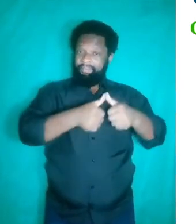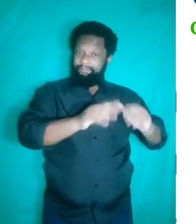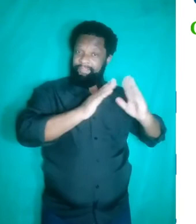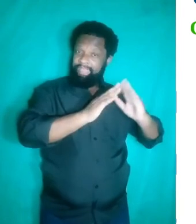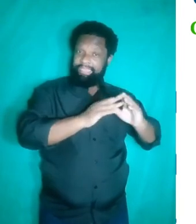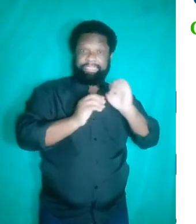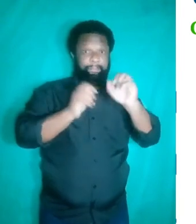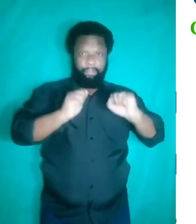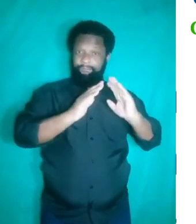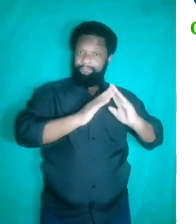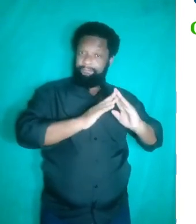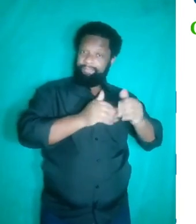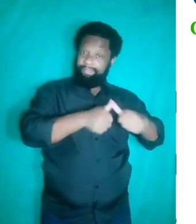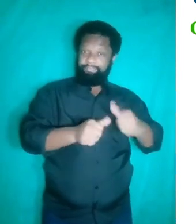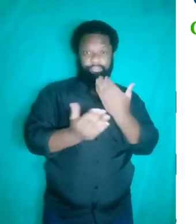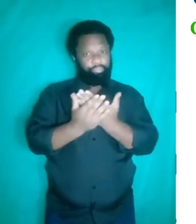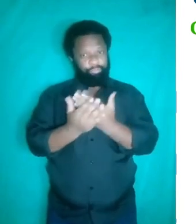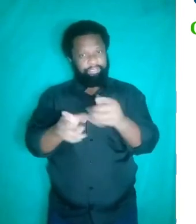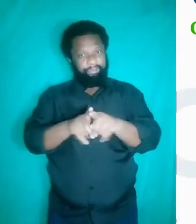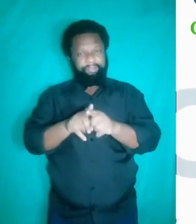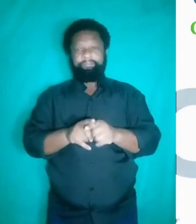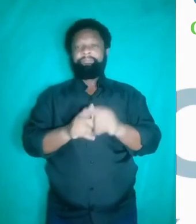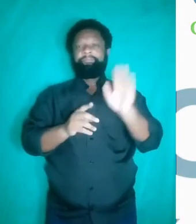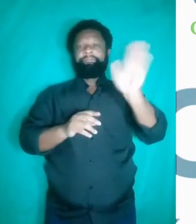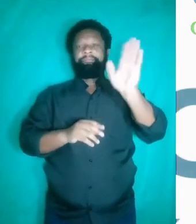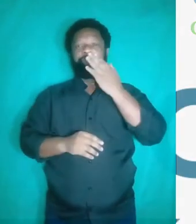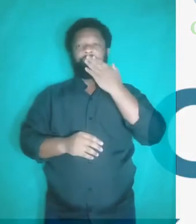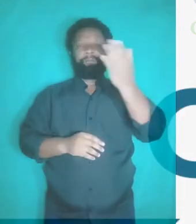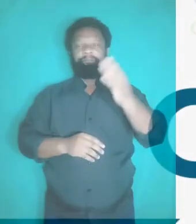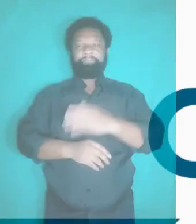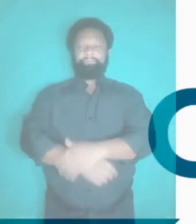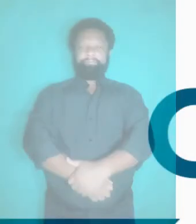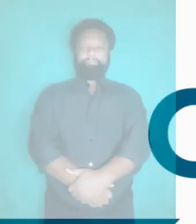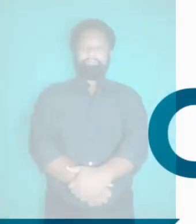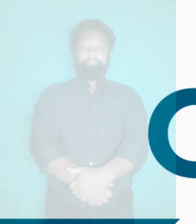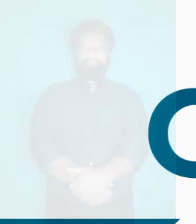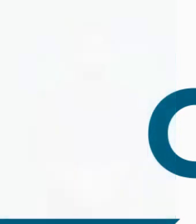bem. Fiquem em casa quem puder e estudem, tá bem? Beijos.